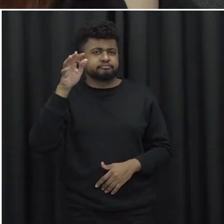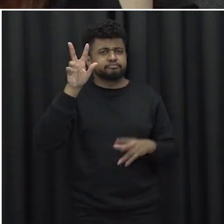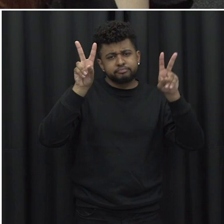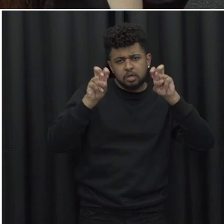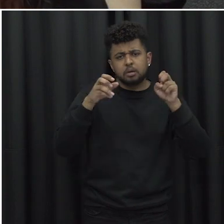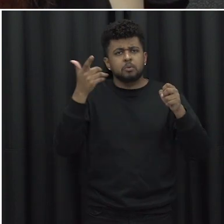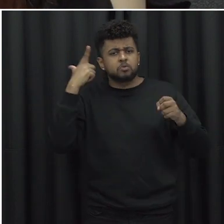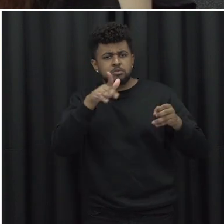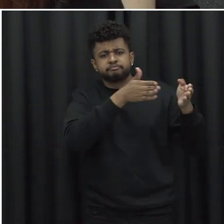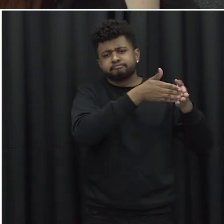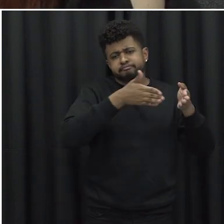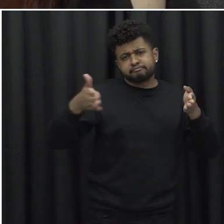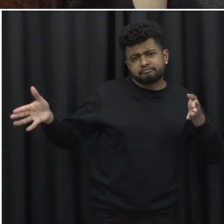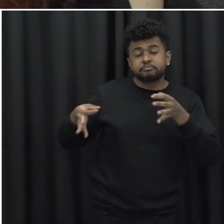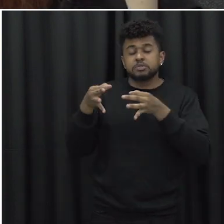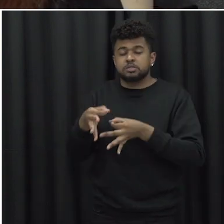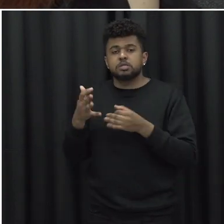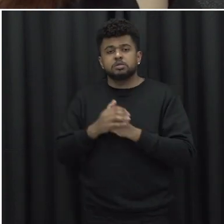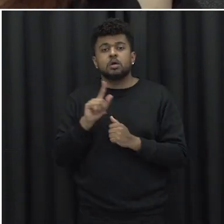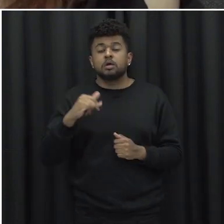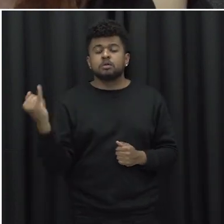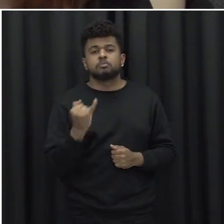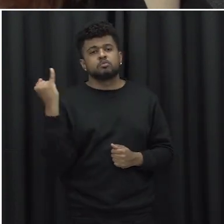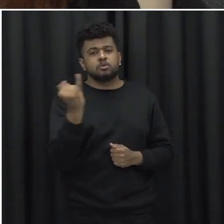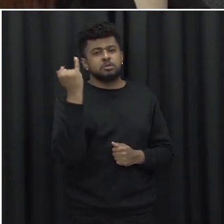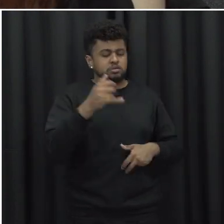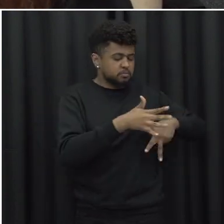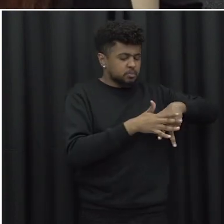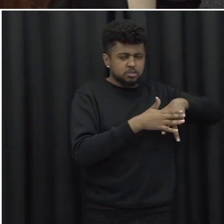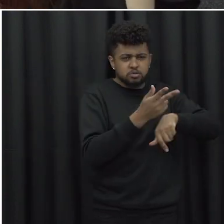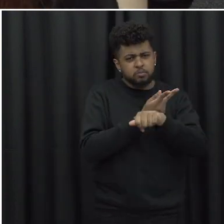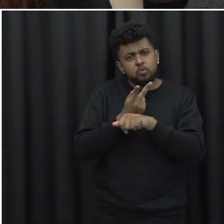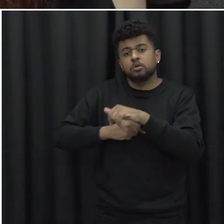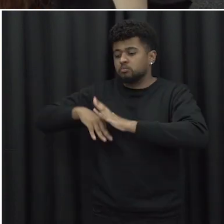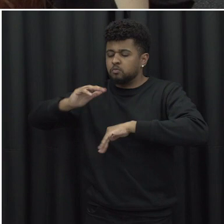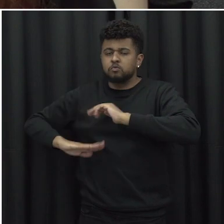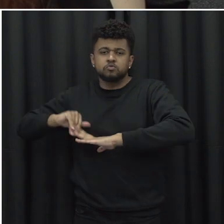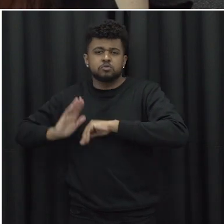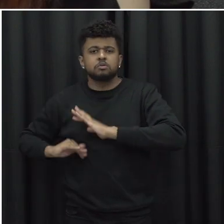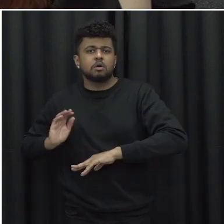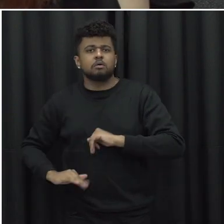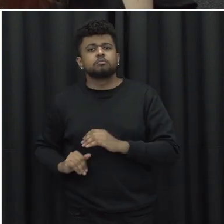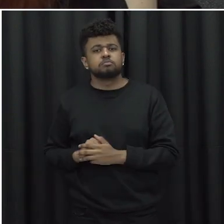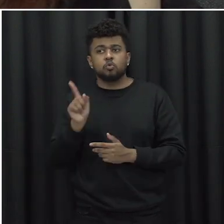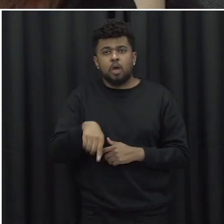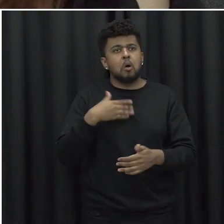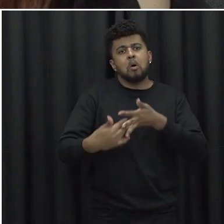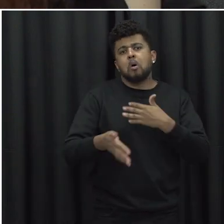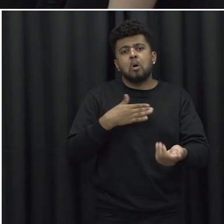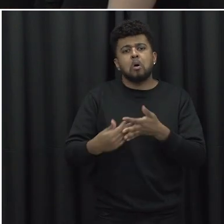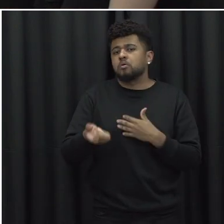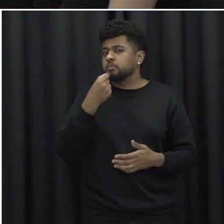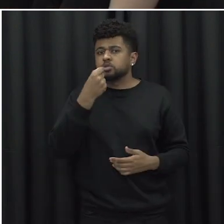que conseguem fazer um acompanhamento adequado, né, é importante que os pacientes procurem os profissionais, né, não para